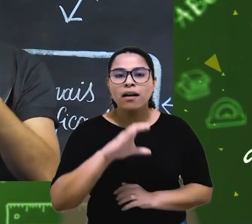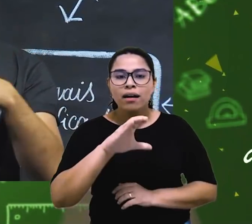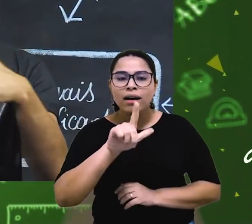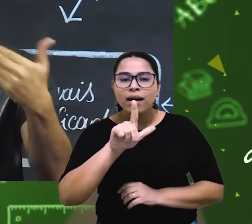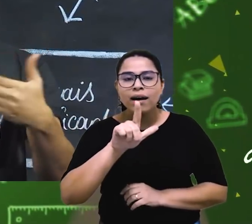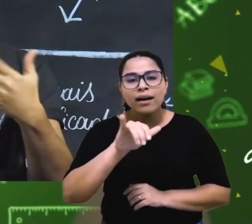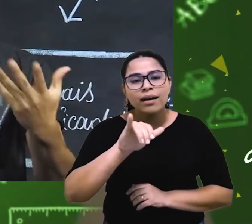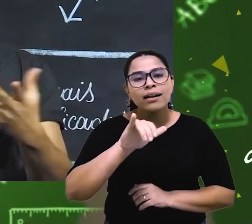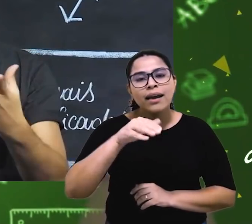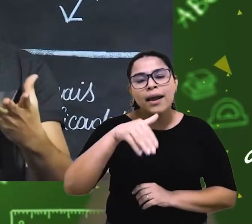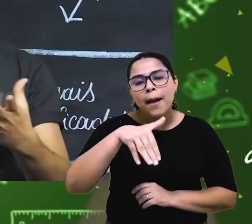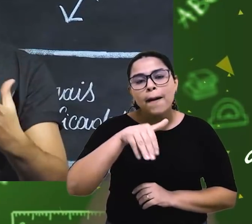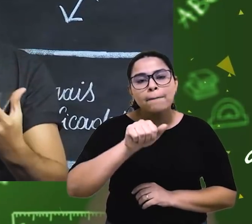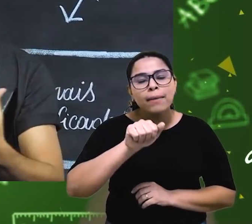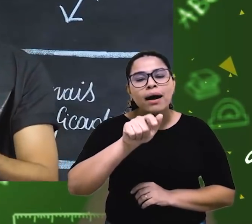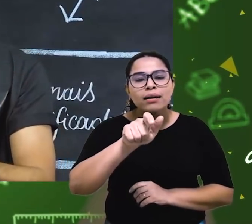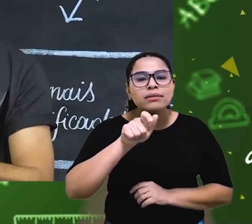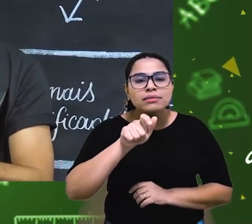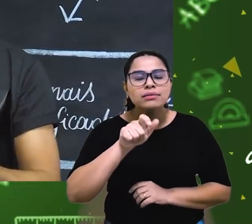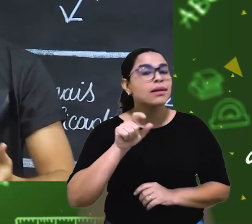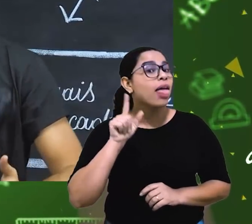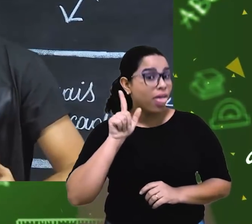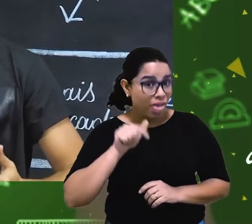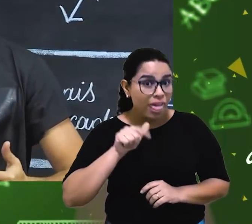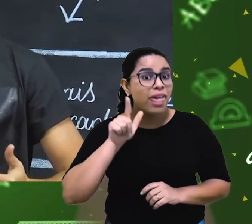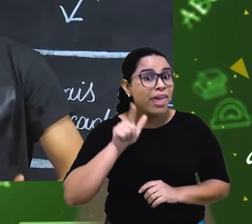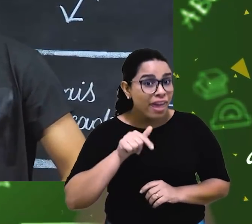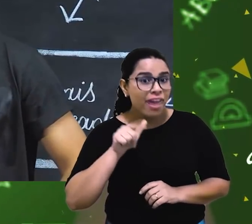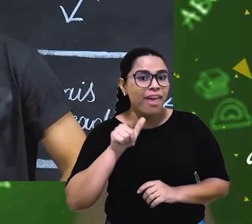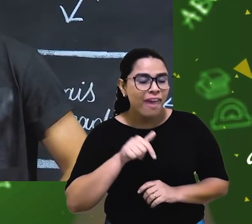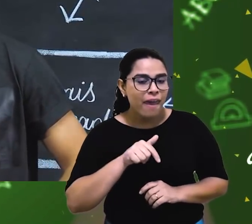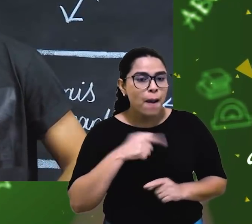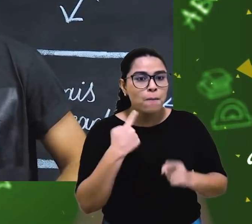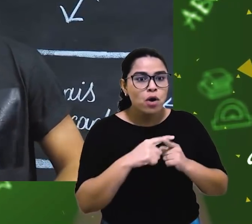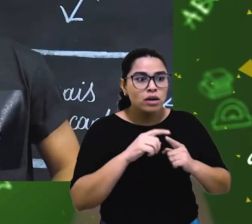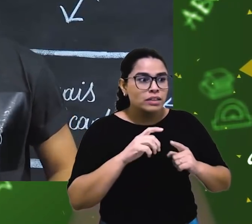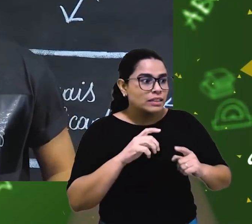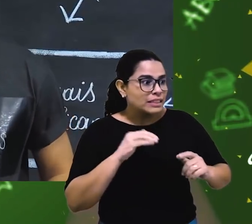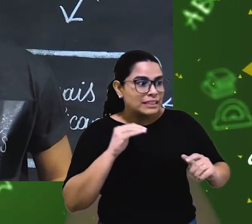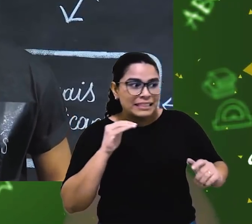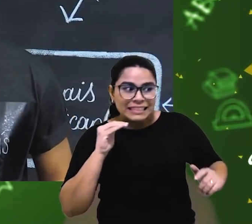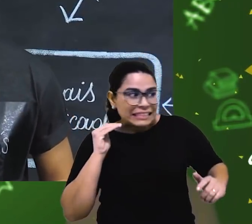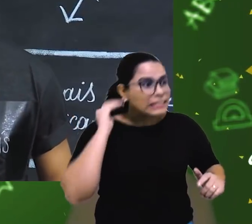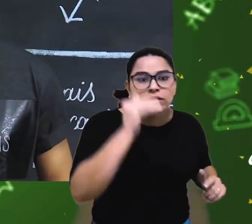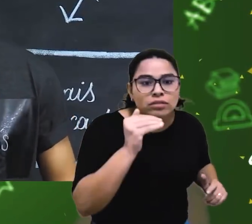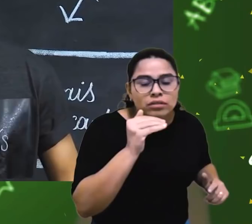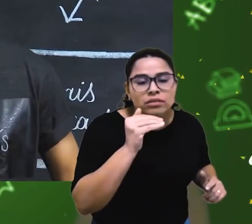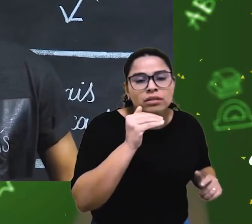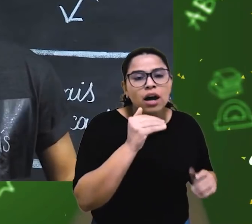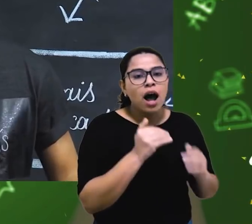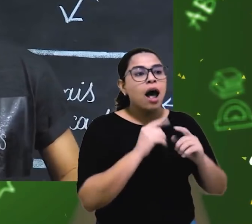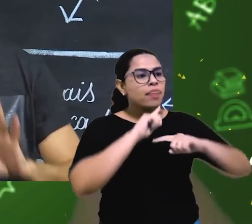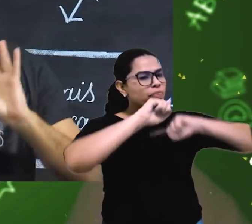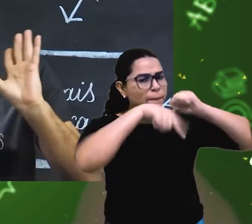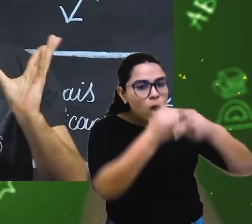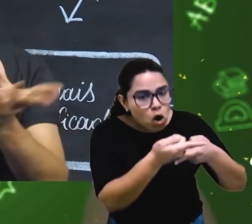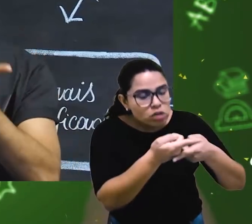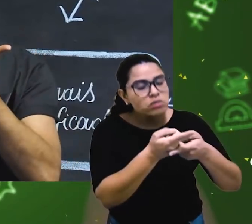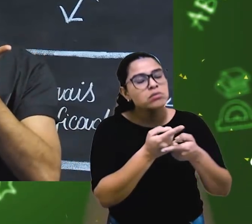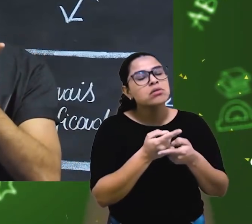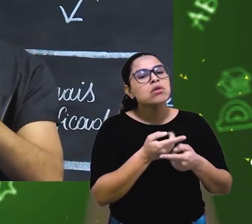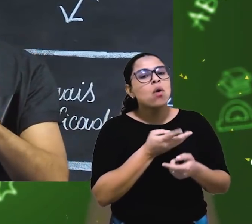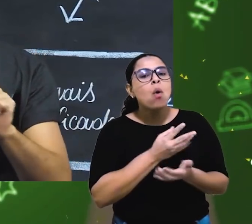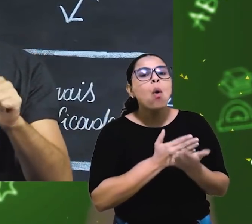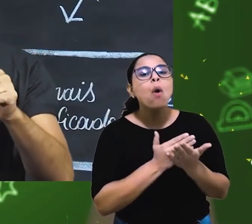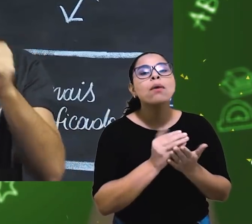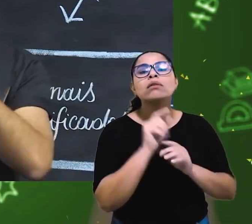você fica pensando, será que esses personagens vão se separar ou não? Do clímax, a gente caminha para o desfecho, ou situação final, que é o fim